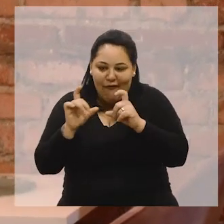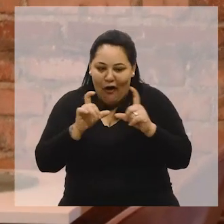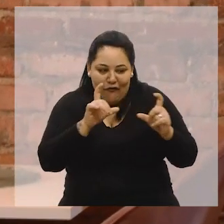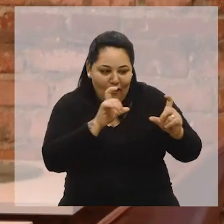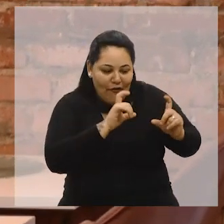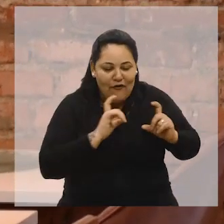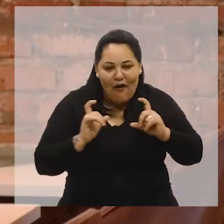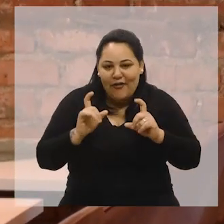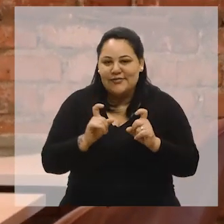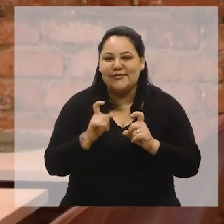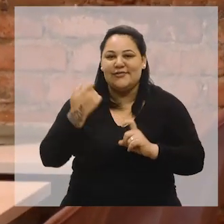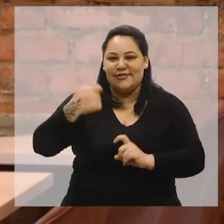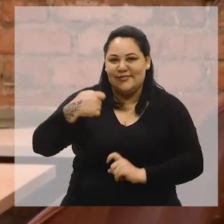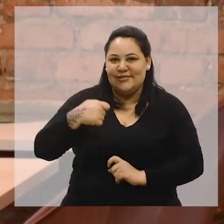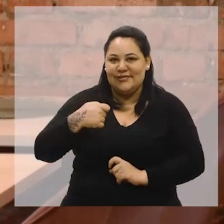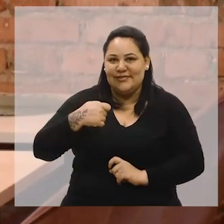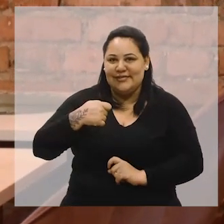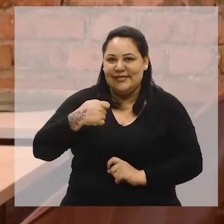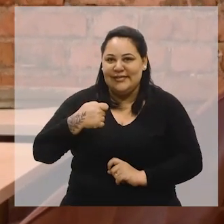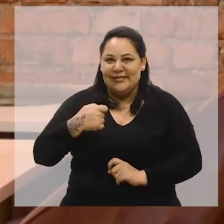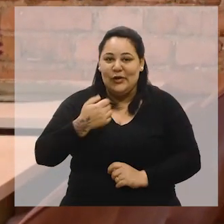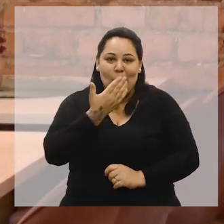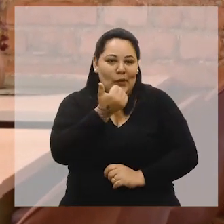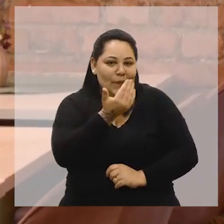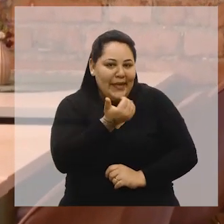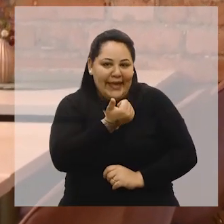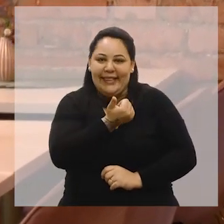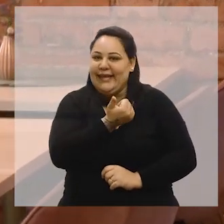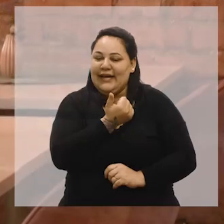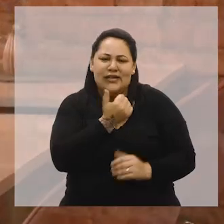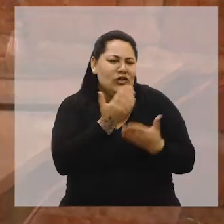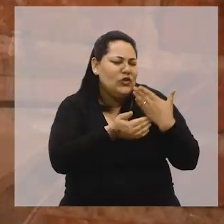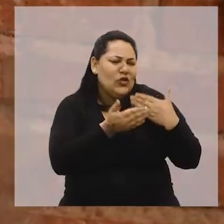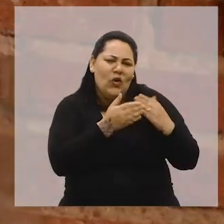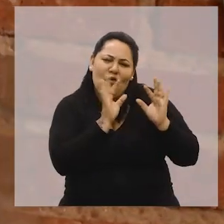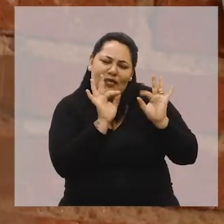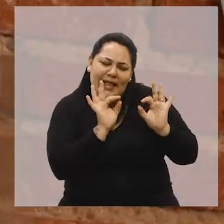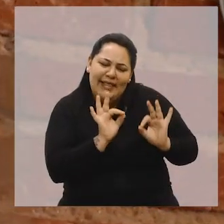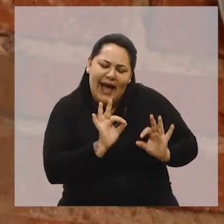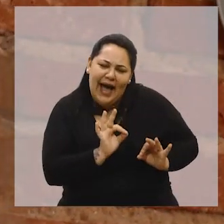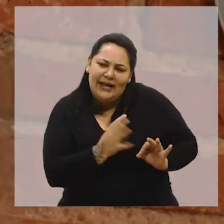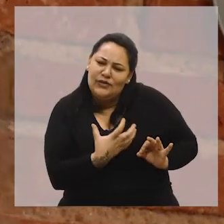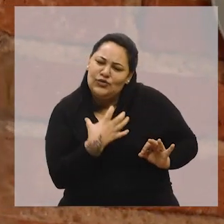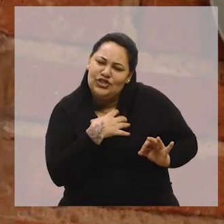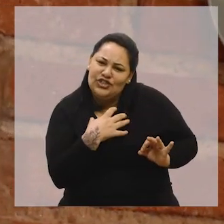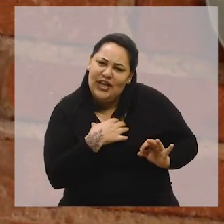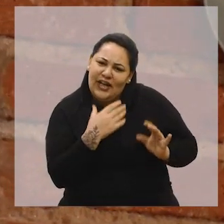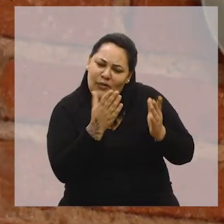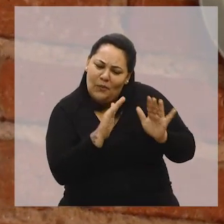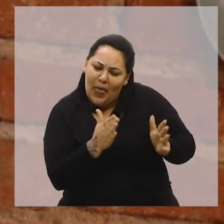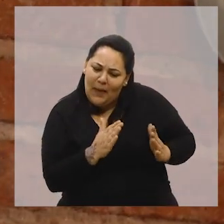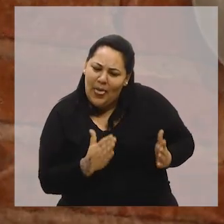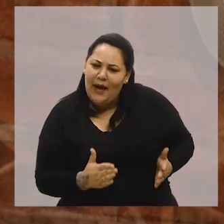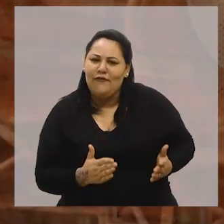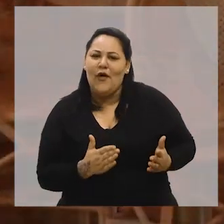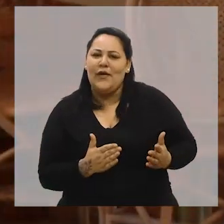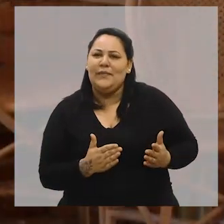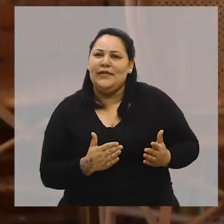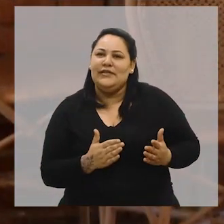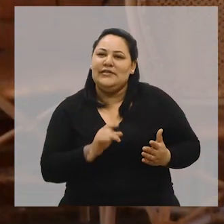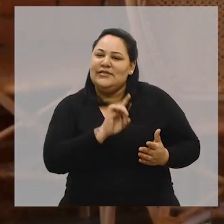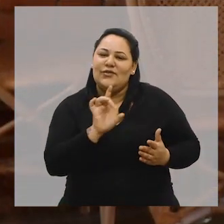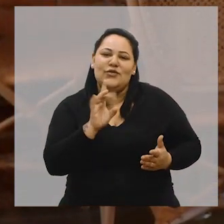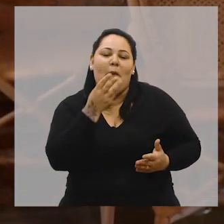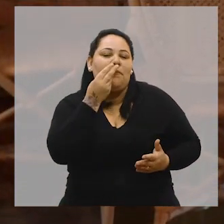Então, a gente tem que... Comida, né? Comida, louça, o formato dos pratos. Então, não mais